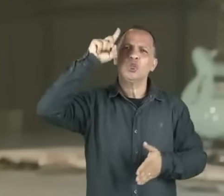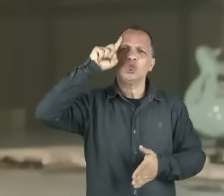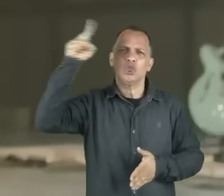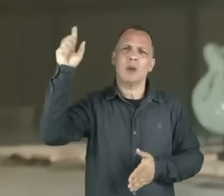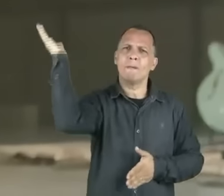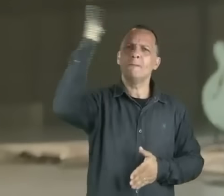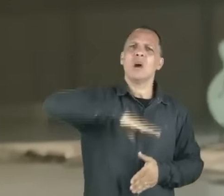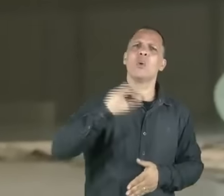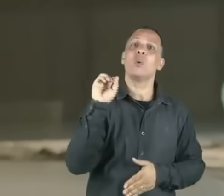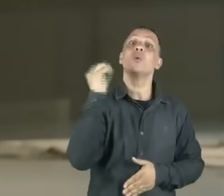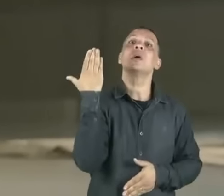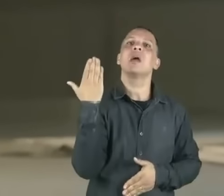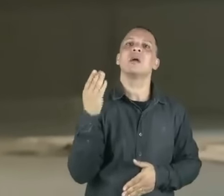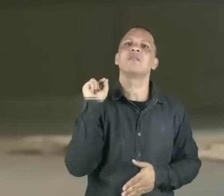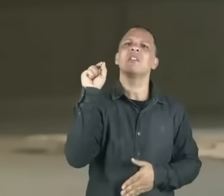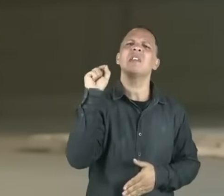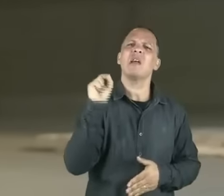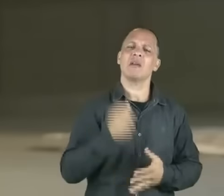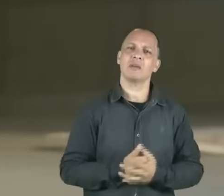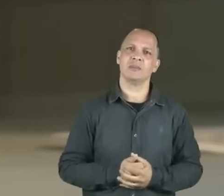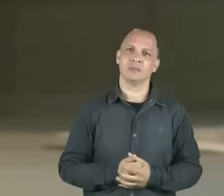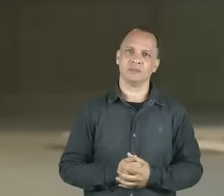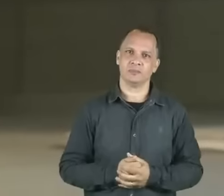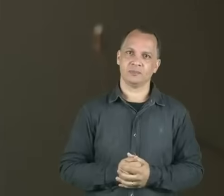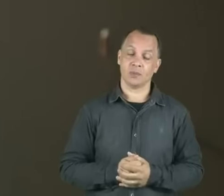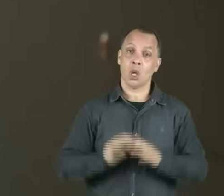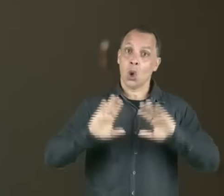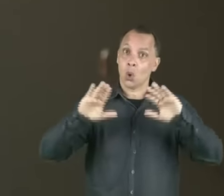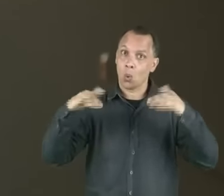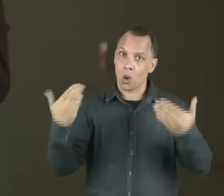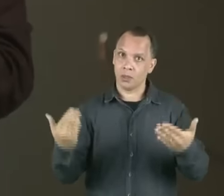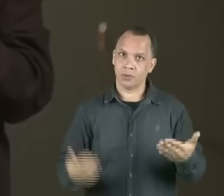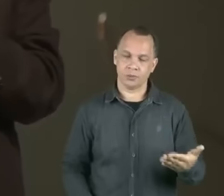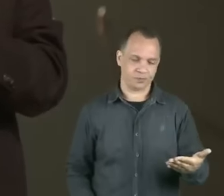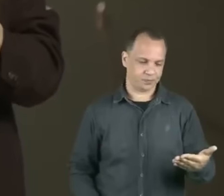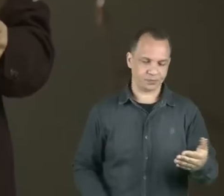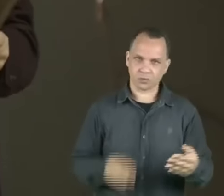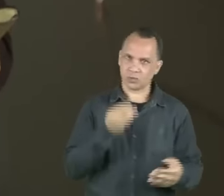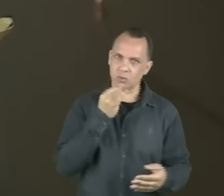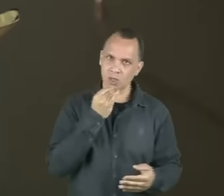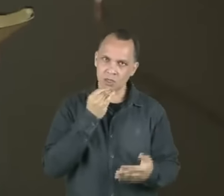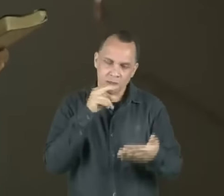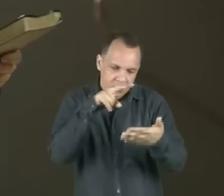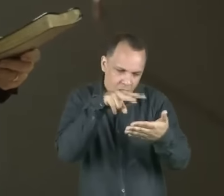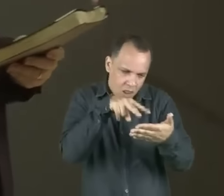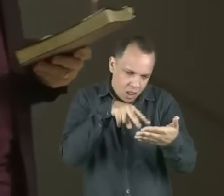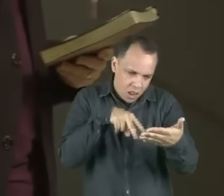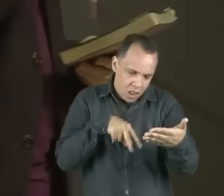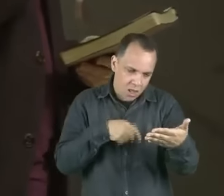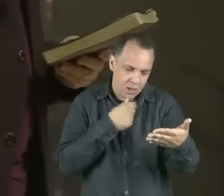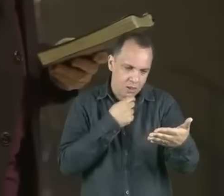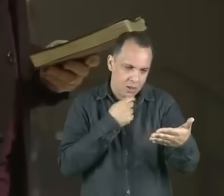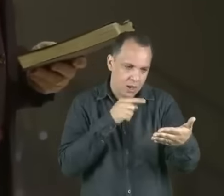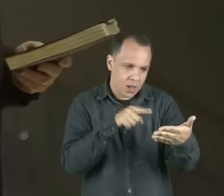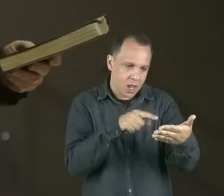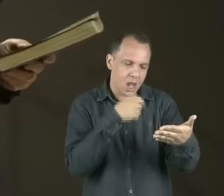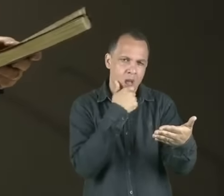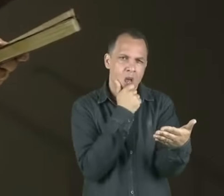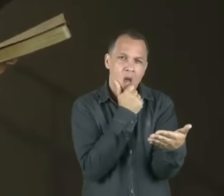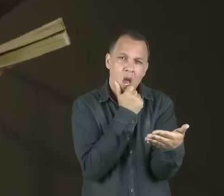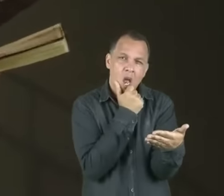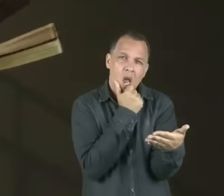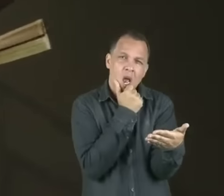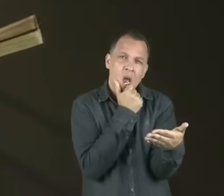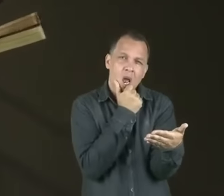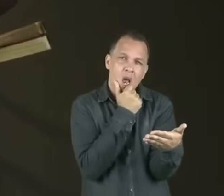Pentecostais eles dizem que essa palavra que você lê na escritura e ela salta é o Rema e a